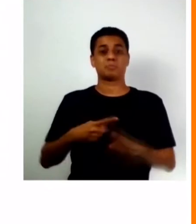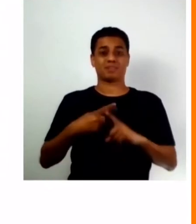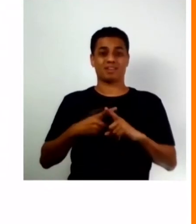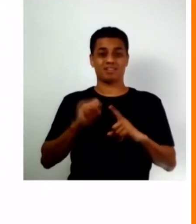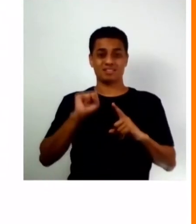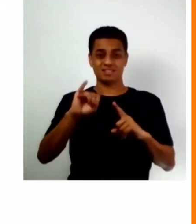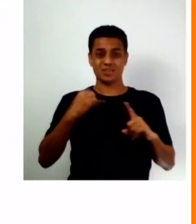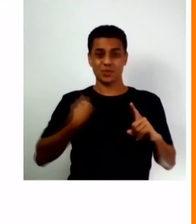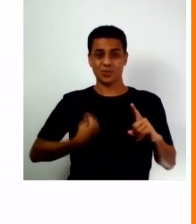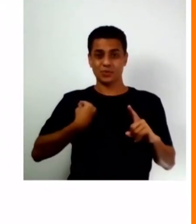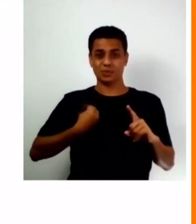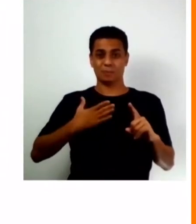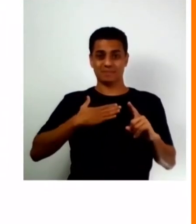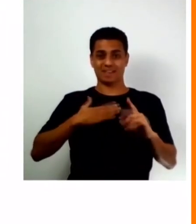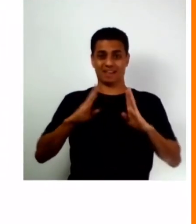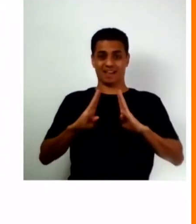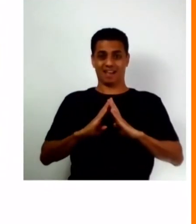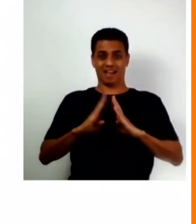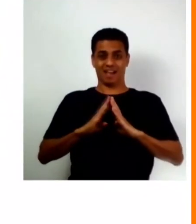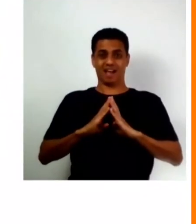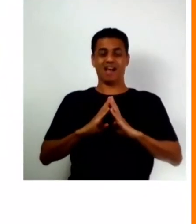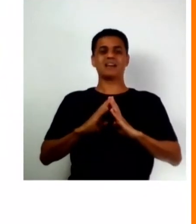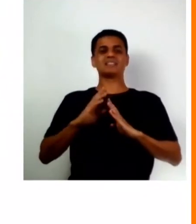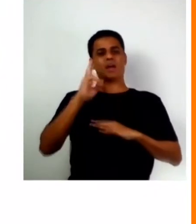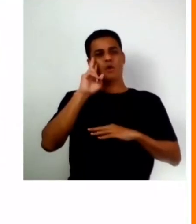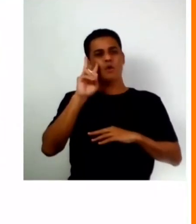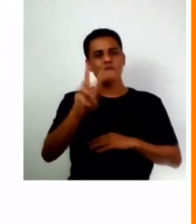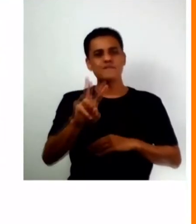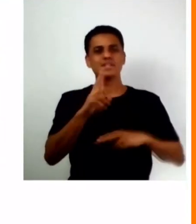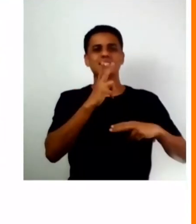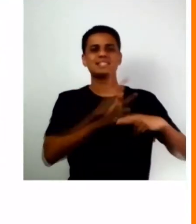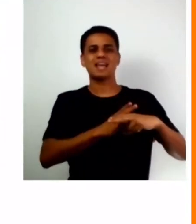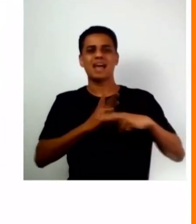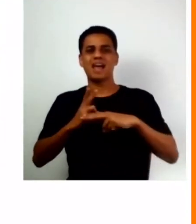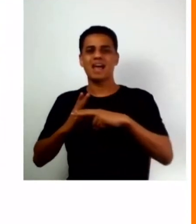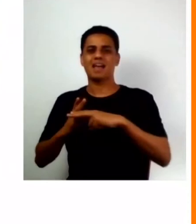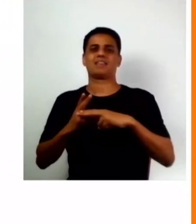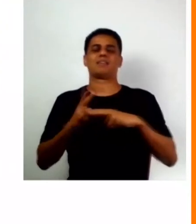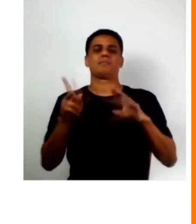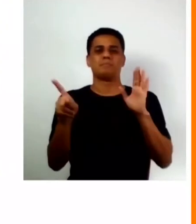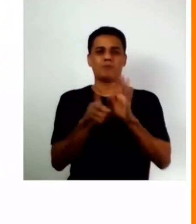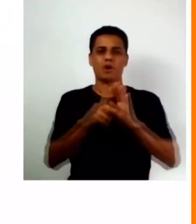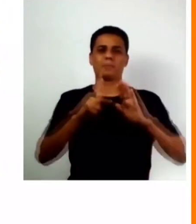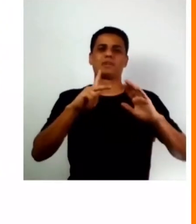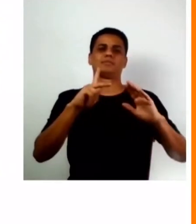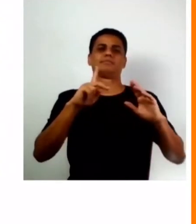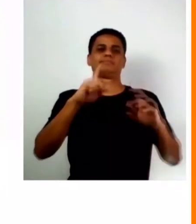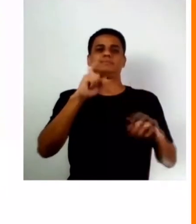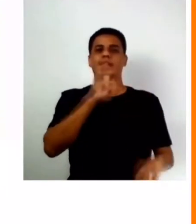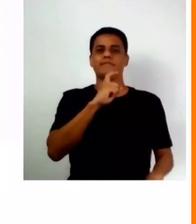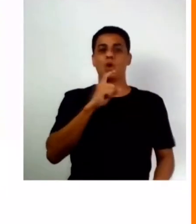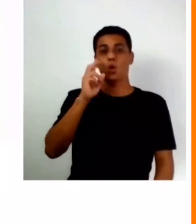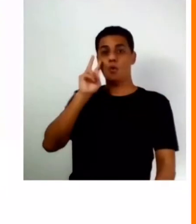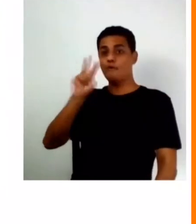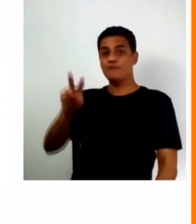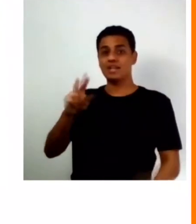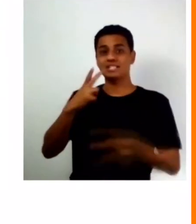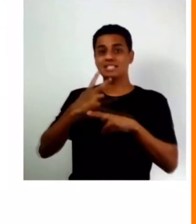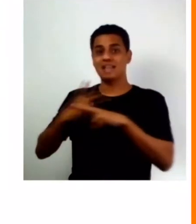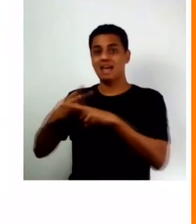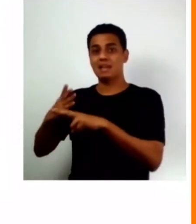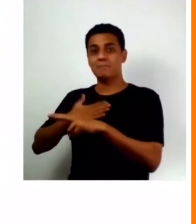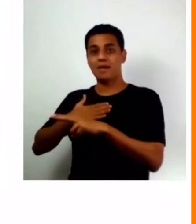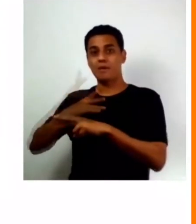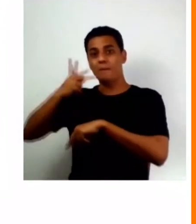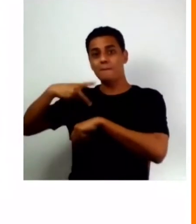tenho acesso a series e a televisión e se só podo ver series e televisión de outros países e non podo ver as del mío porque non ten acceso ao